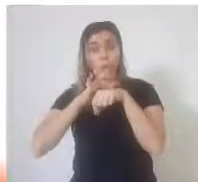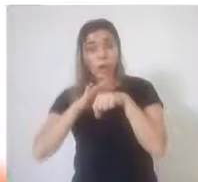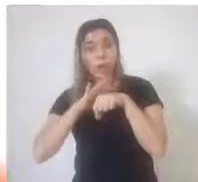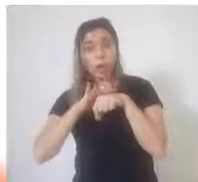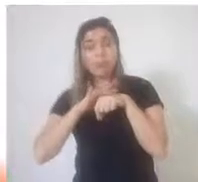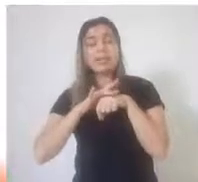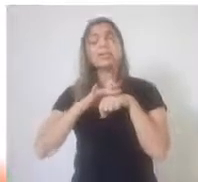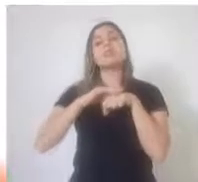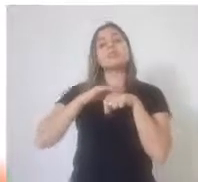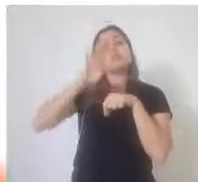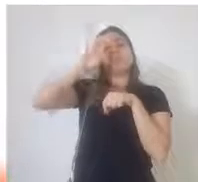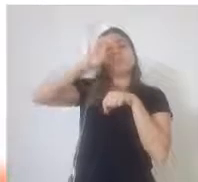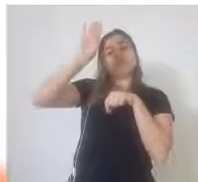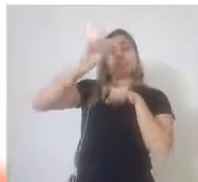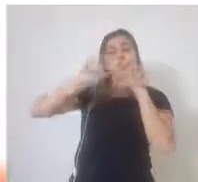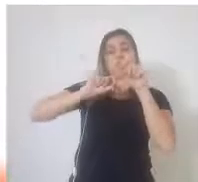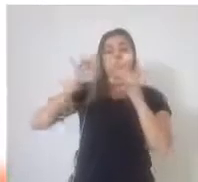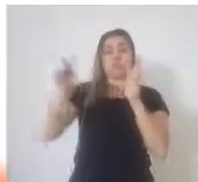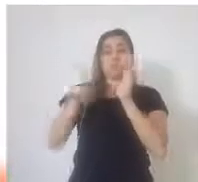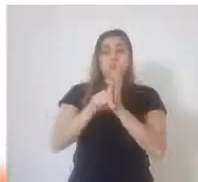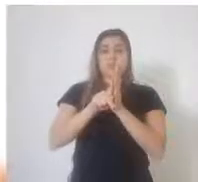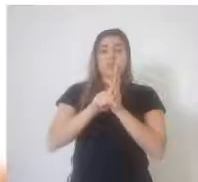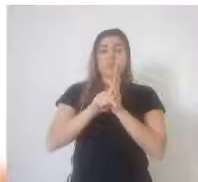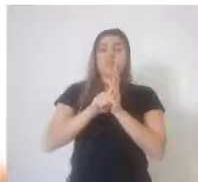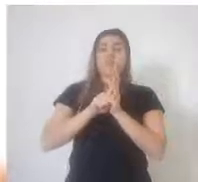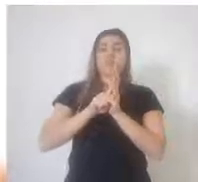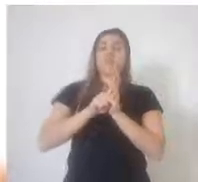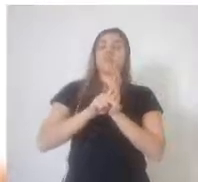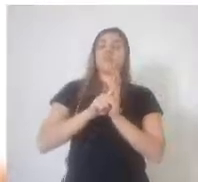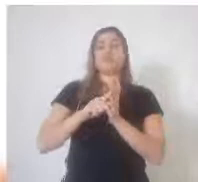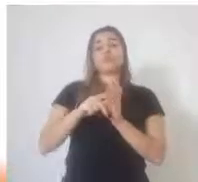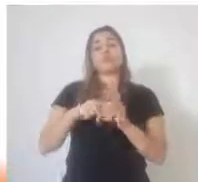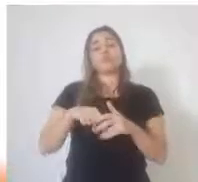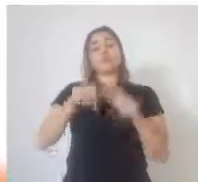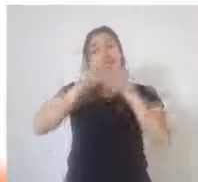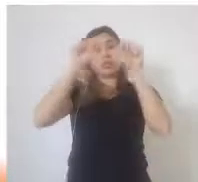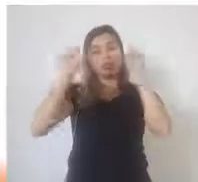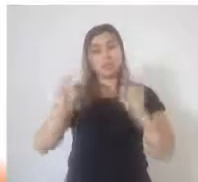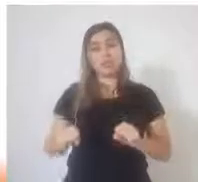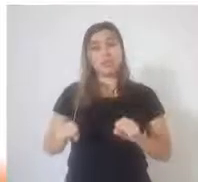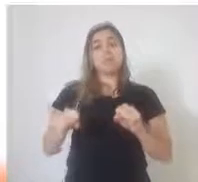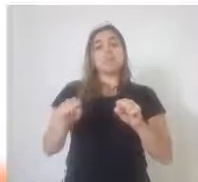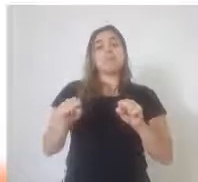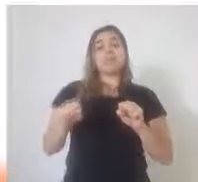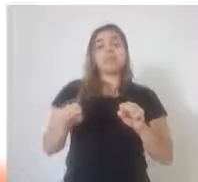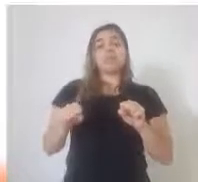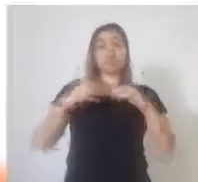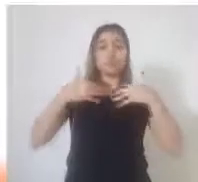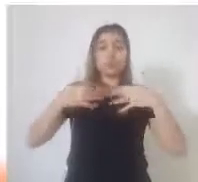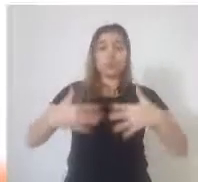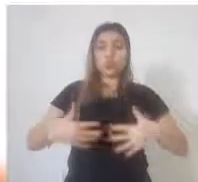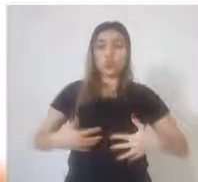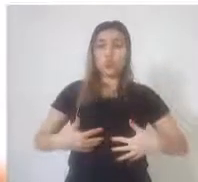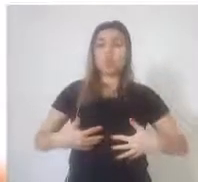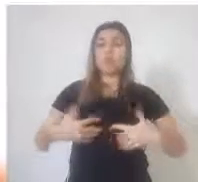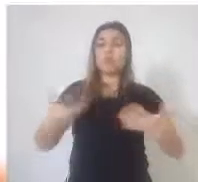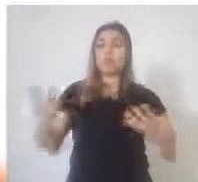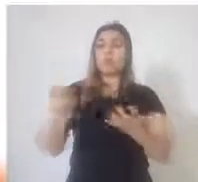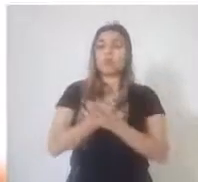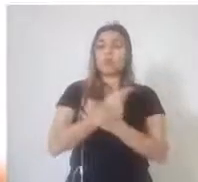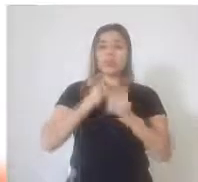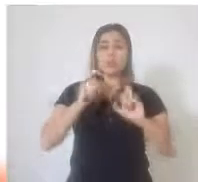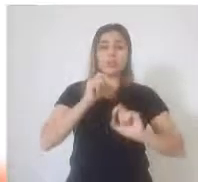várias doenças, principalmente acometendo o sistema nervoso central, né? Doenças que vão